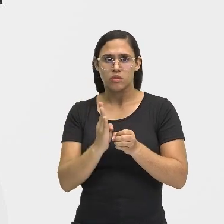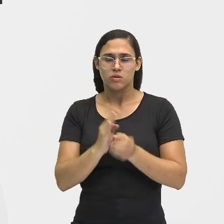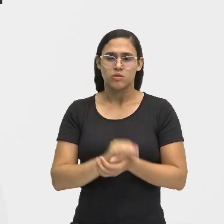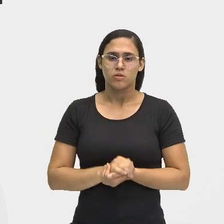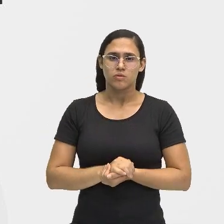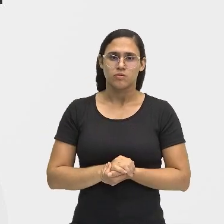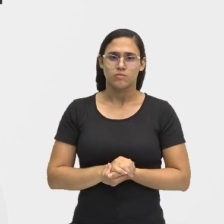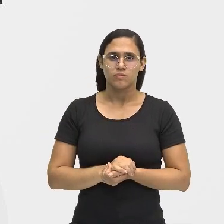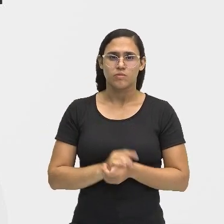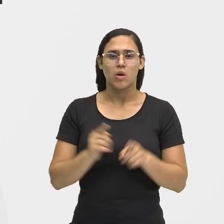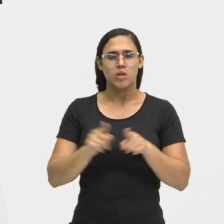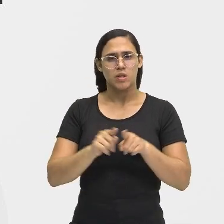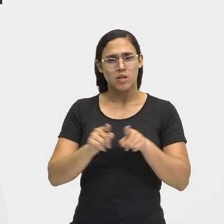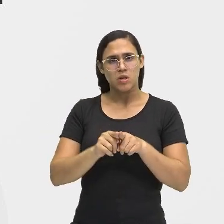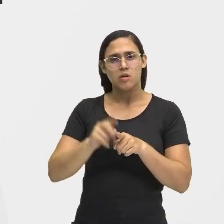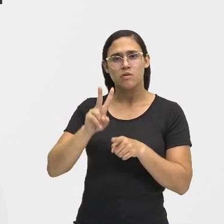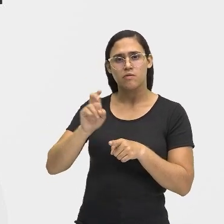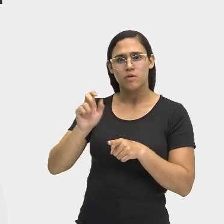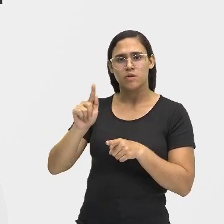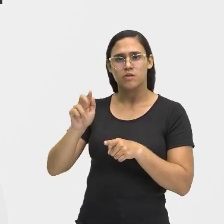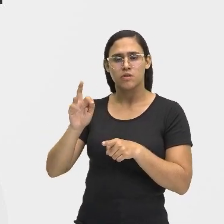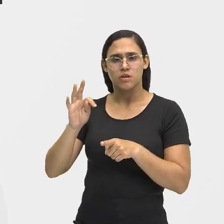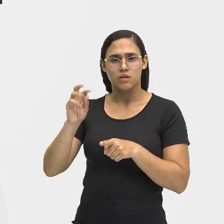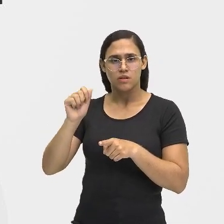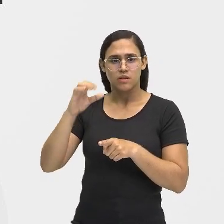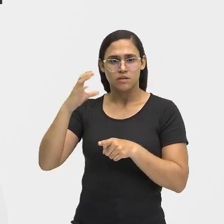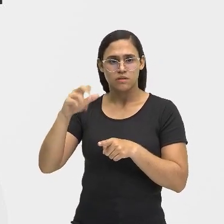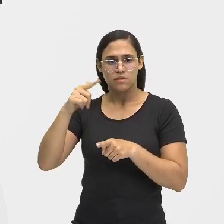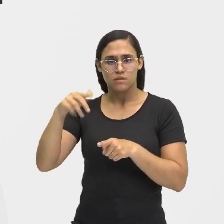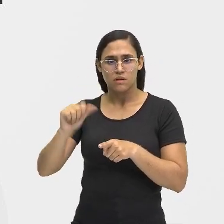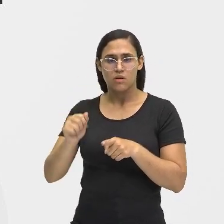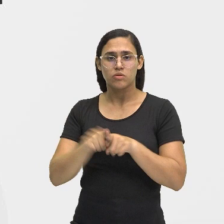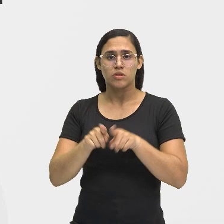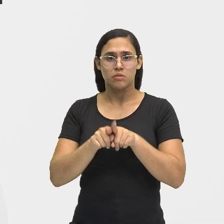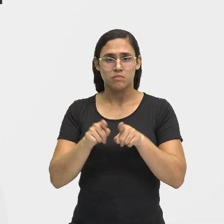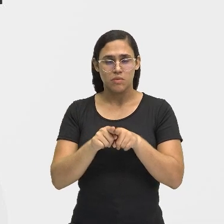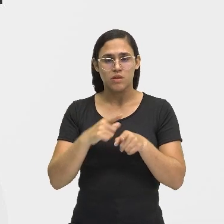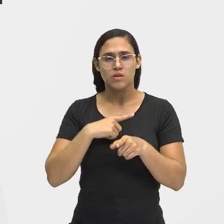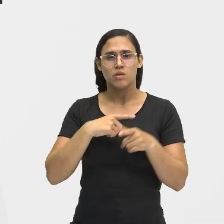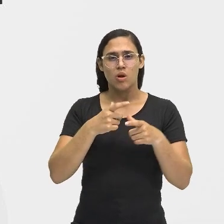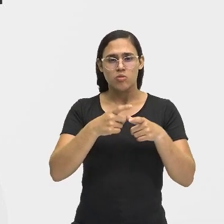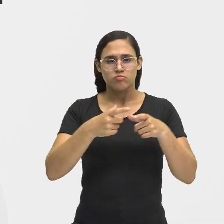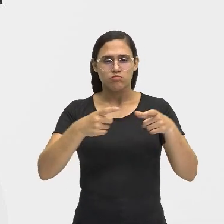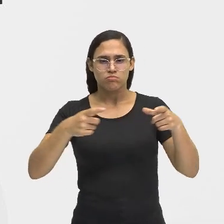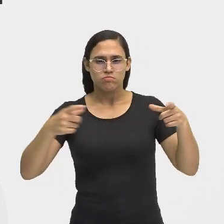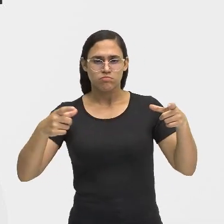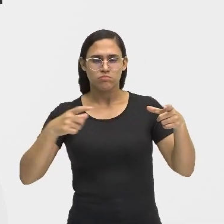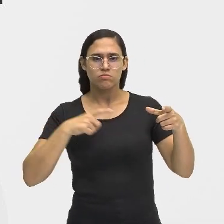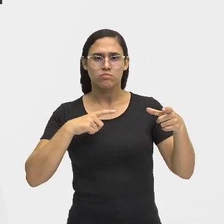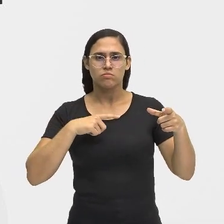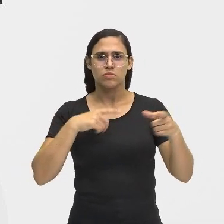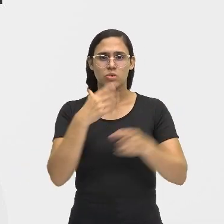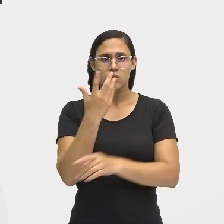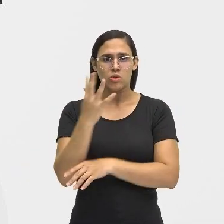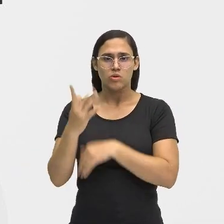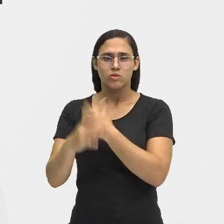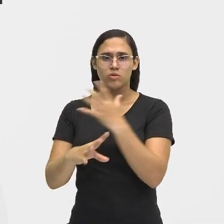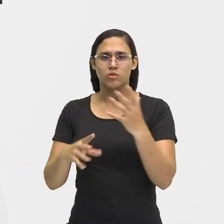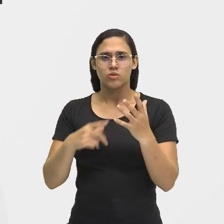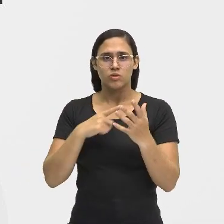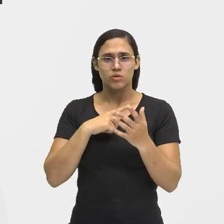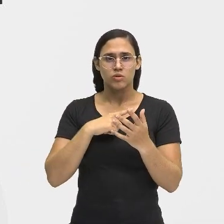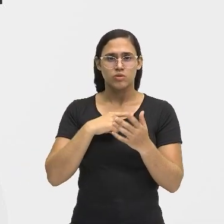gente tem vegetação lá também. Então, a Amazônia, ela corresponde ao maior bioma, né, de reserva de